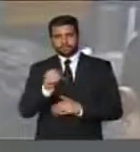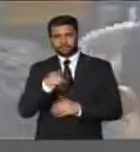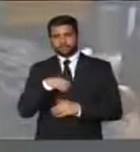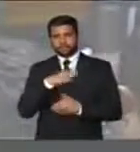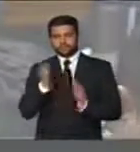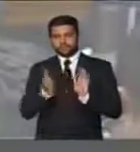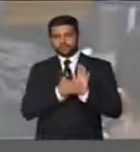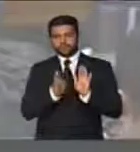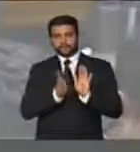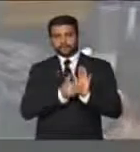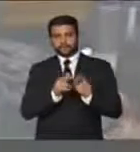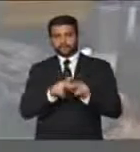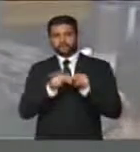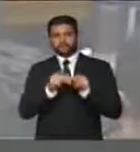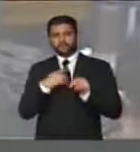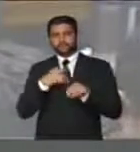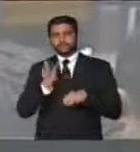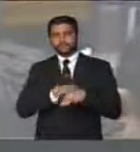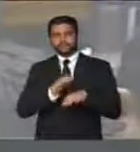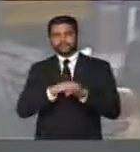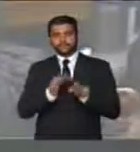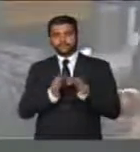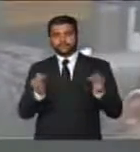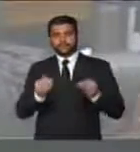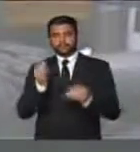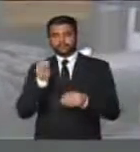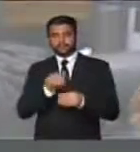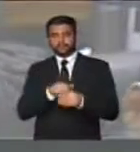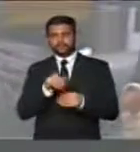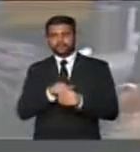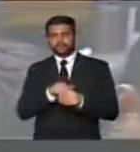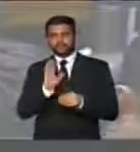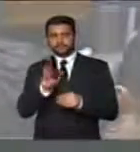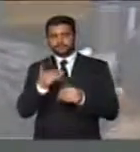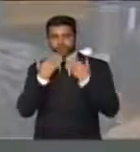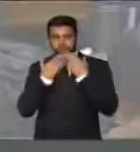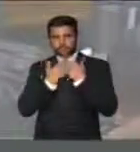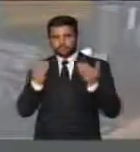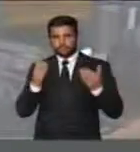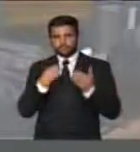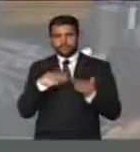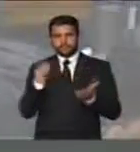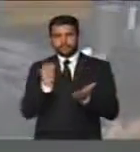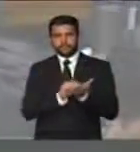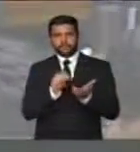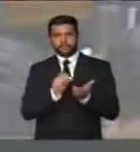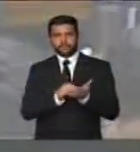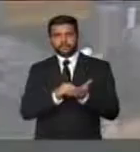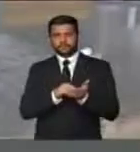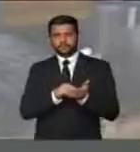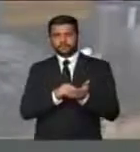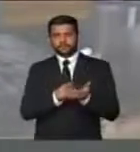uma matéria que teoricamente seria simples para votação, já demonstra a falta